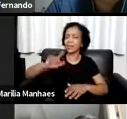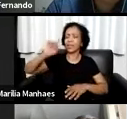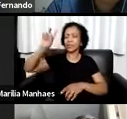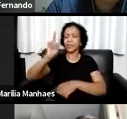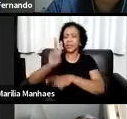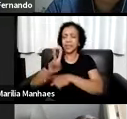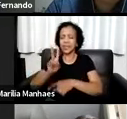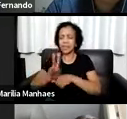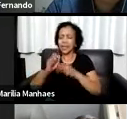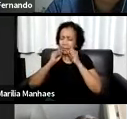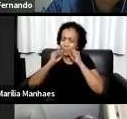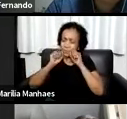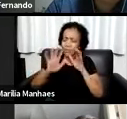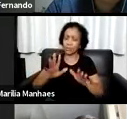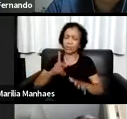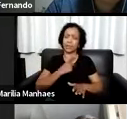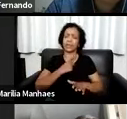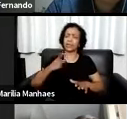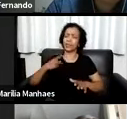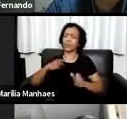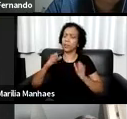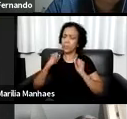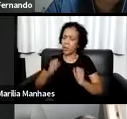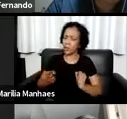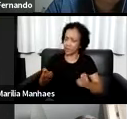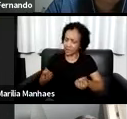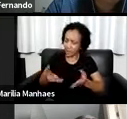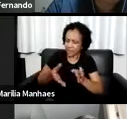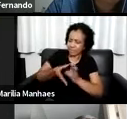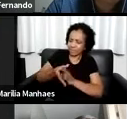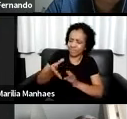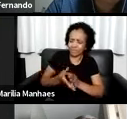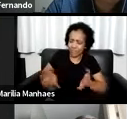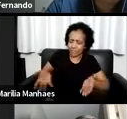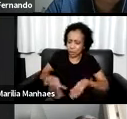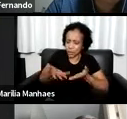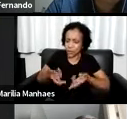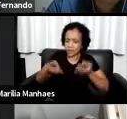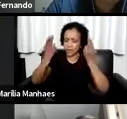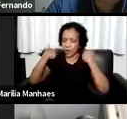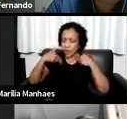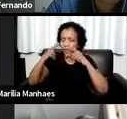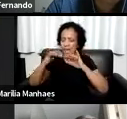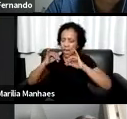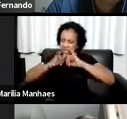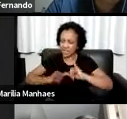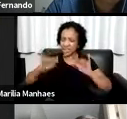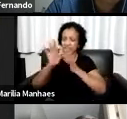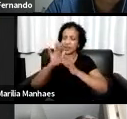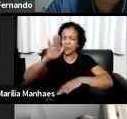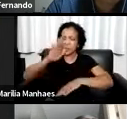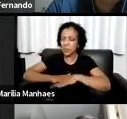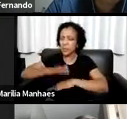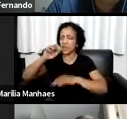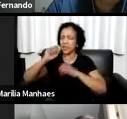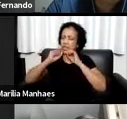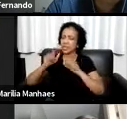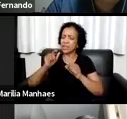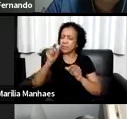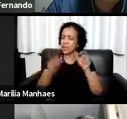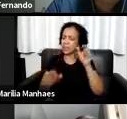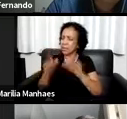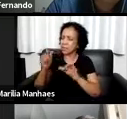salvação de vidas, para a edificação de vidas, para o avanço do teu evangelho. Ó Senhor amado, em nome de Jesus, cuida e